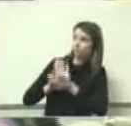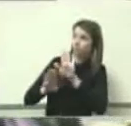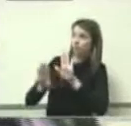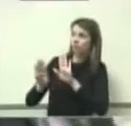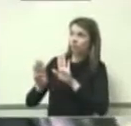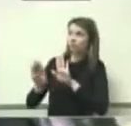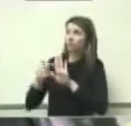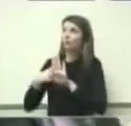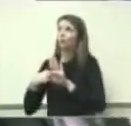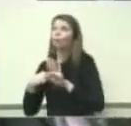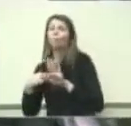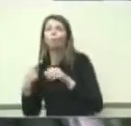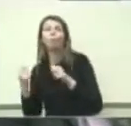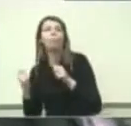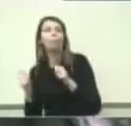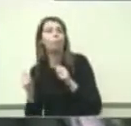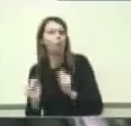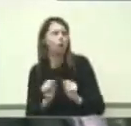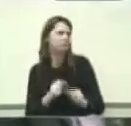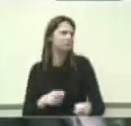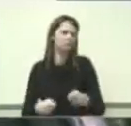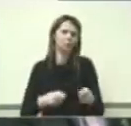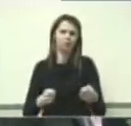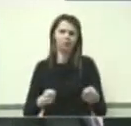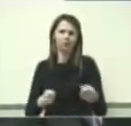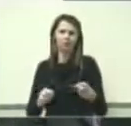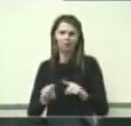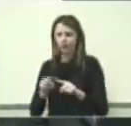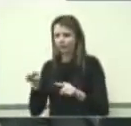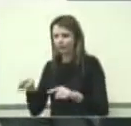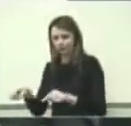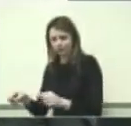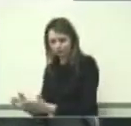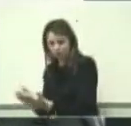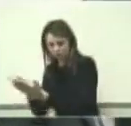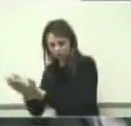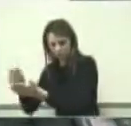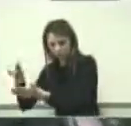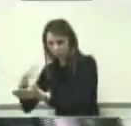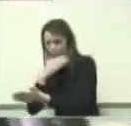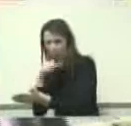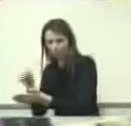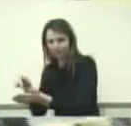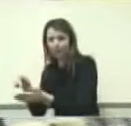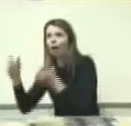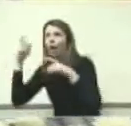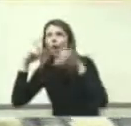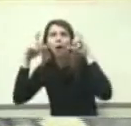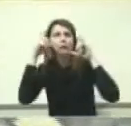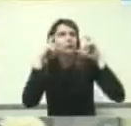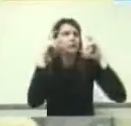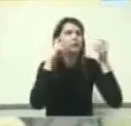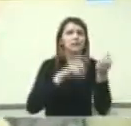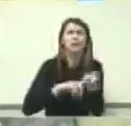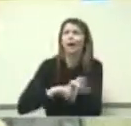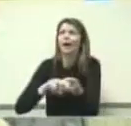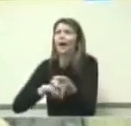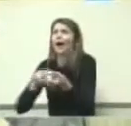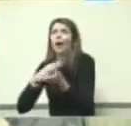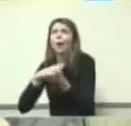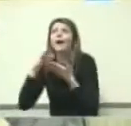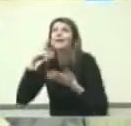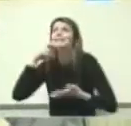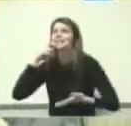controlá-lo Mas eles entraram no Pânico eles entraram em desespero e começaram a